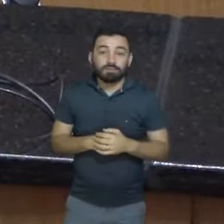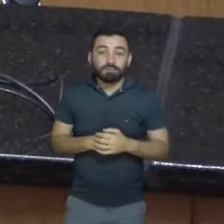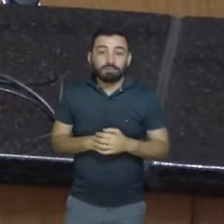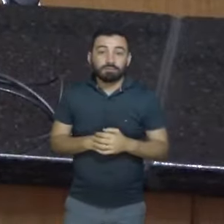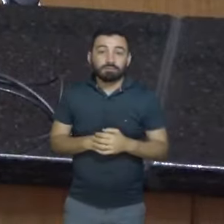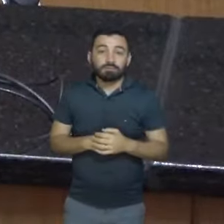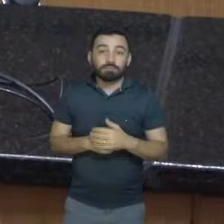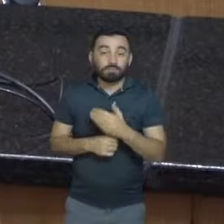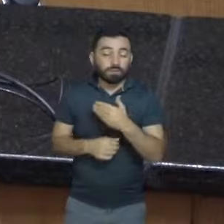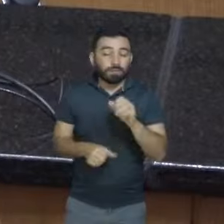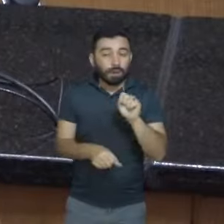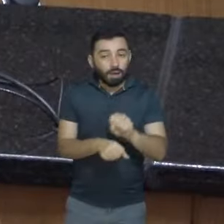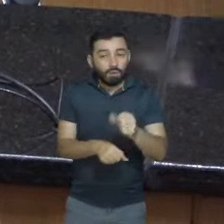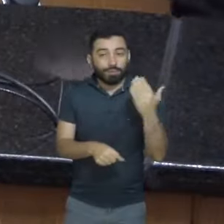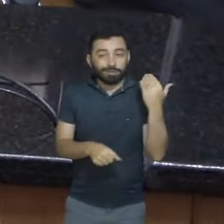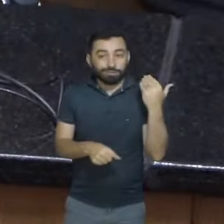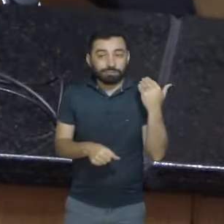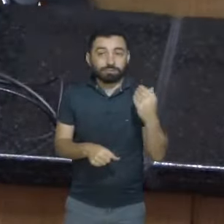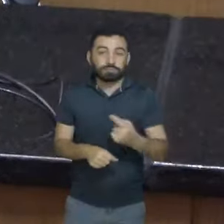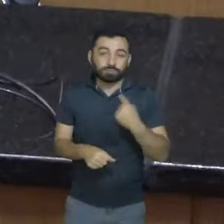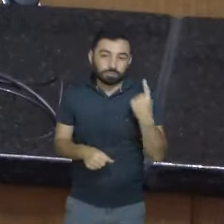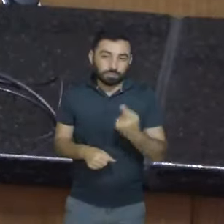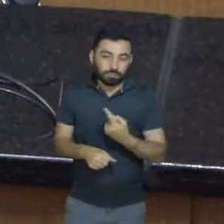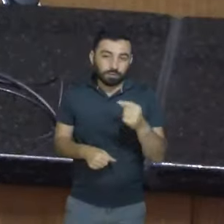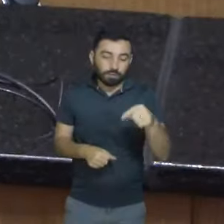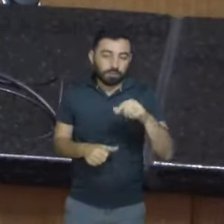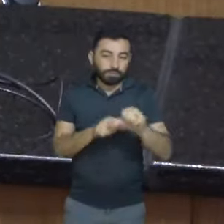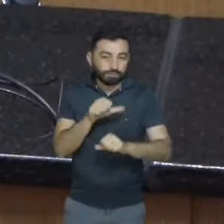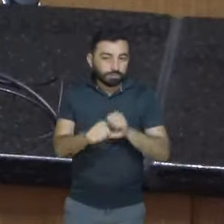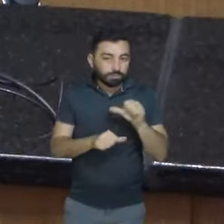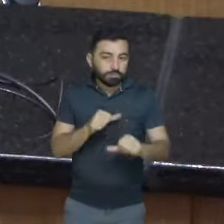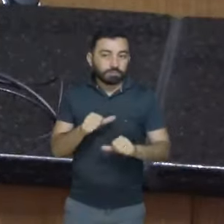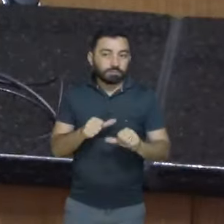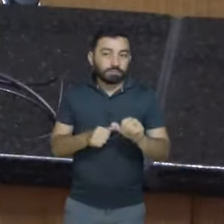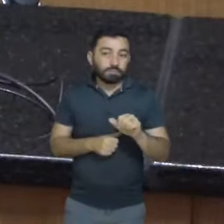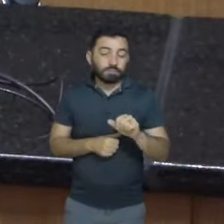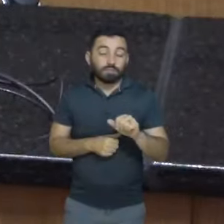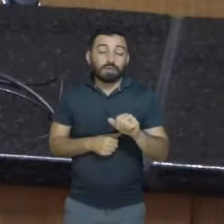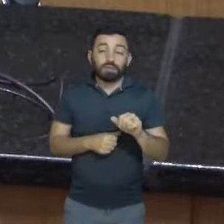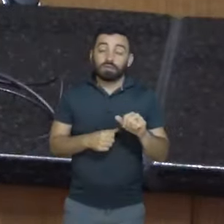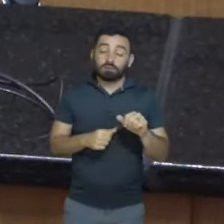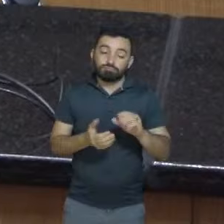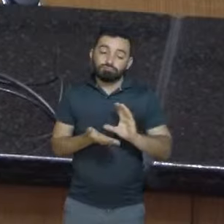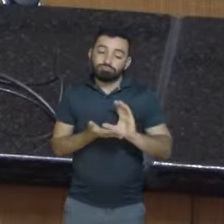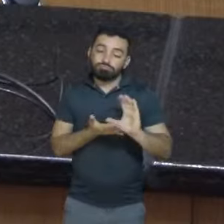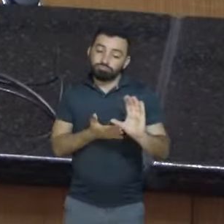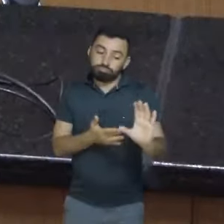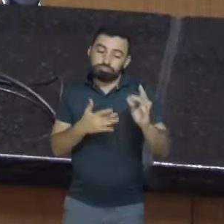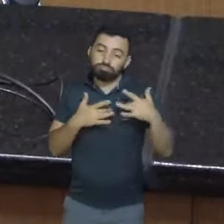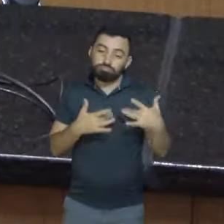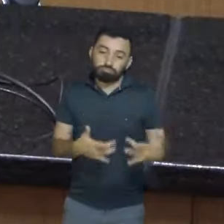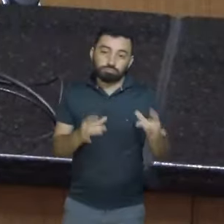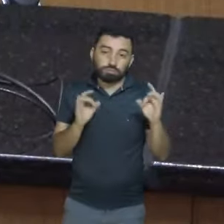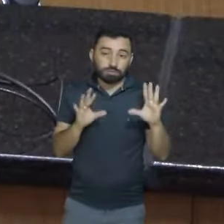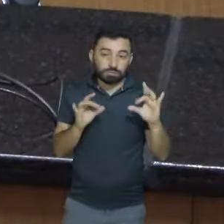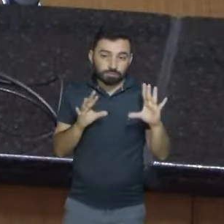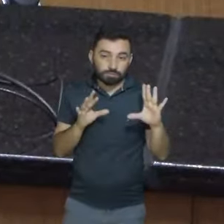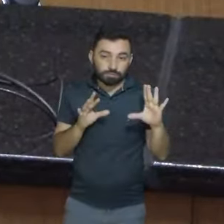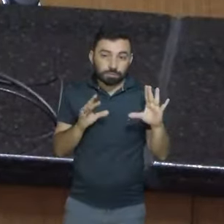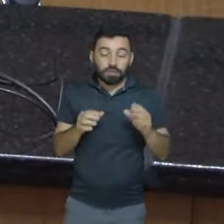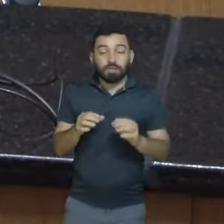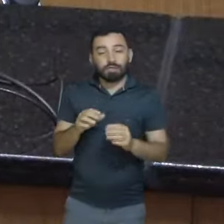como ficou travado naquela época, nós transformamos em transferência especial voluntária. Tá? E criamos o